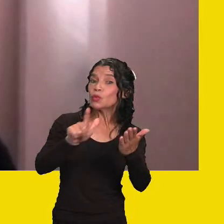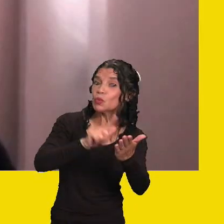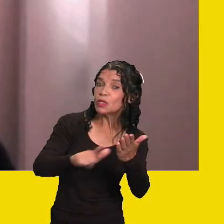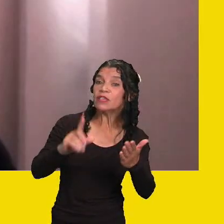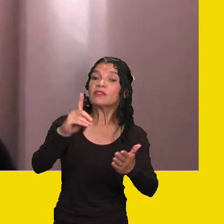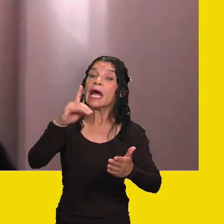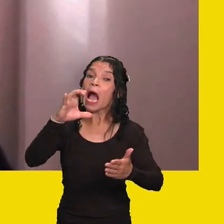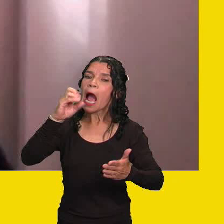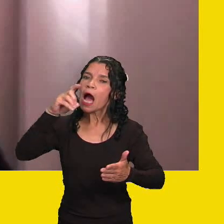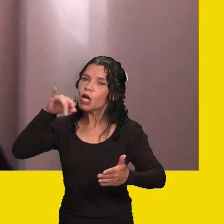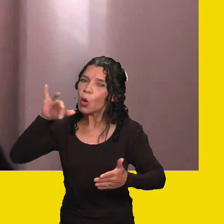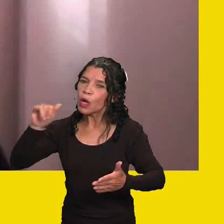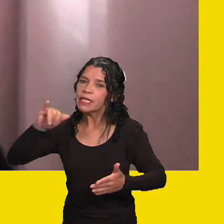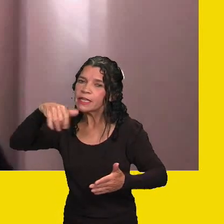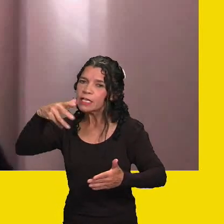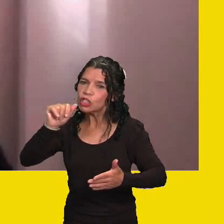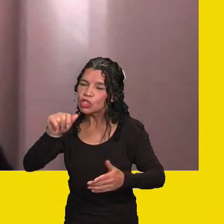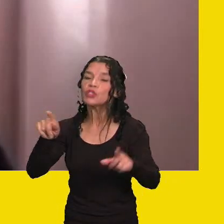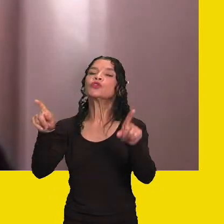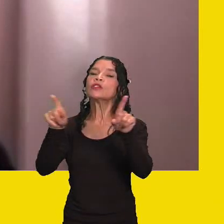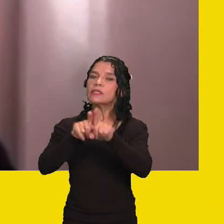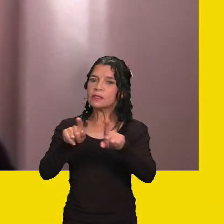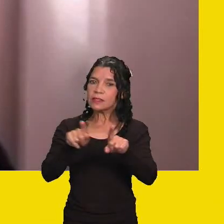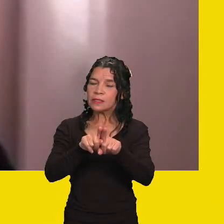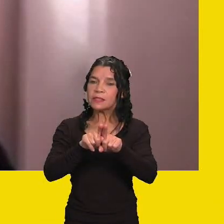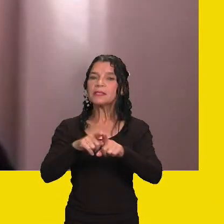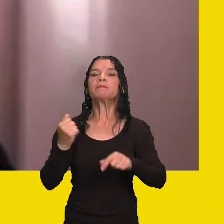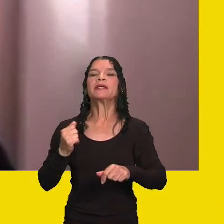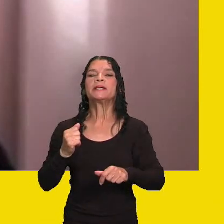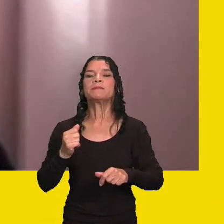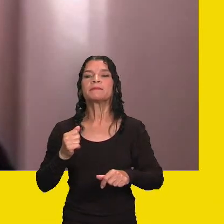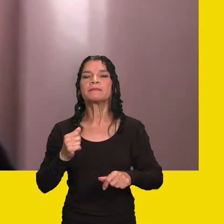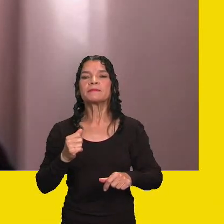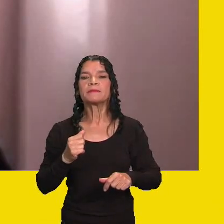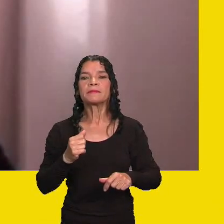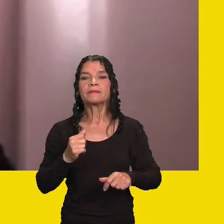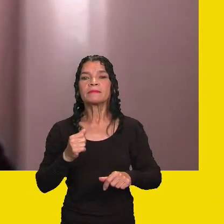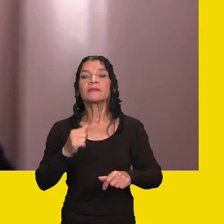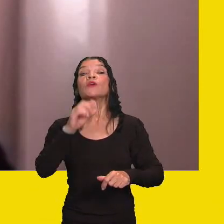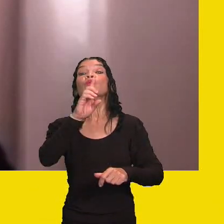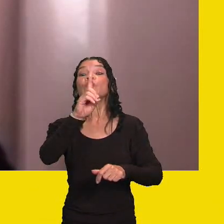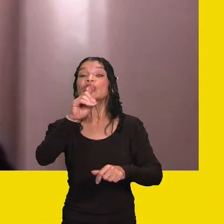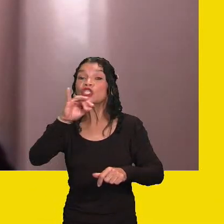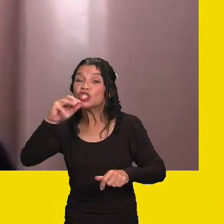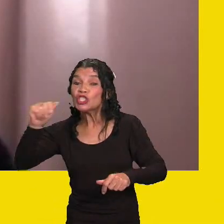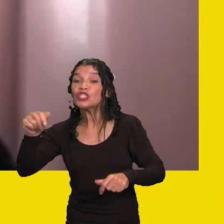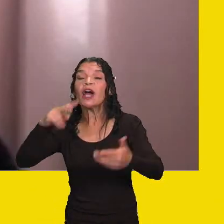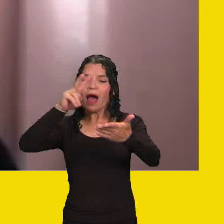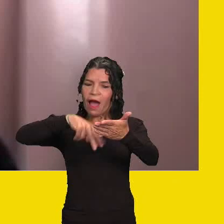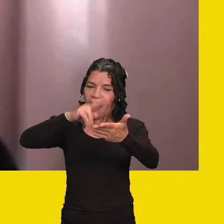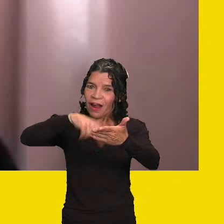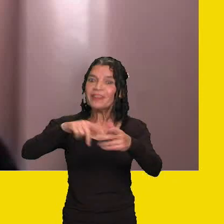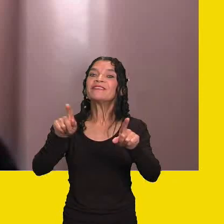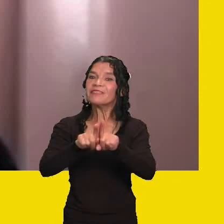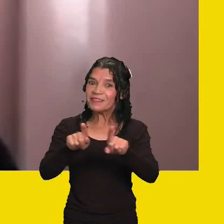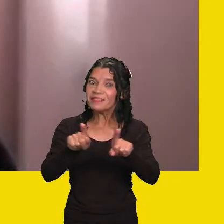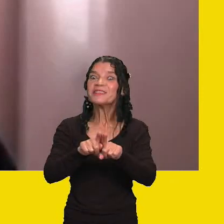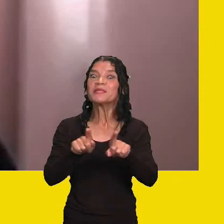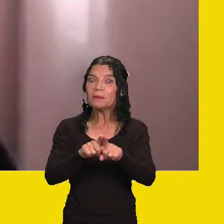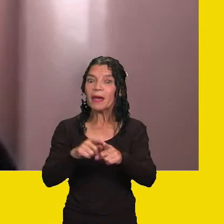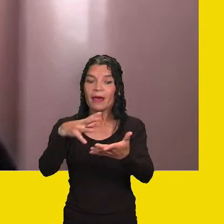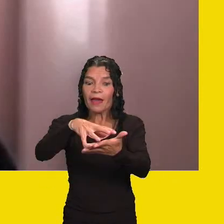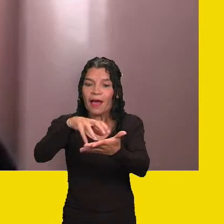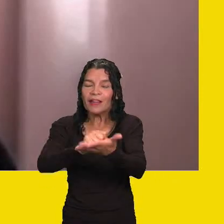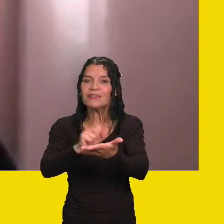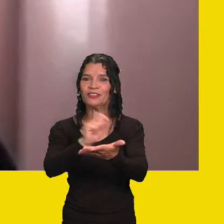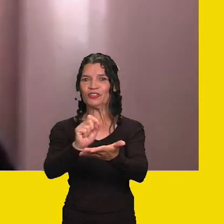de Jesus, que a gente conseguiu reproduzir, né, dessa edição popular para cada um, e cada um fazia a leitura daquele registro que